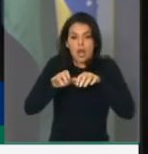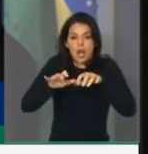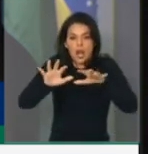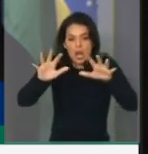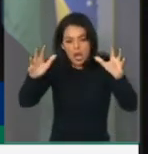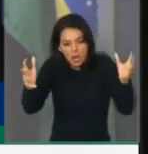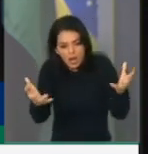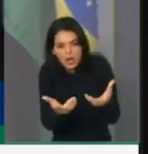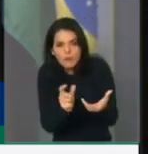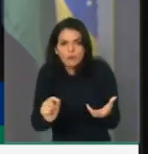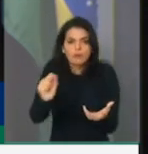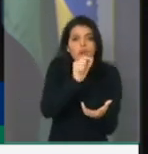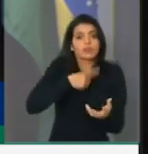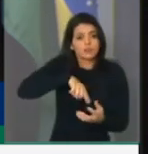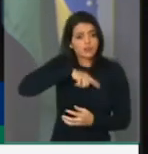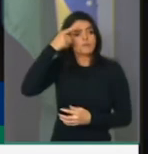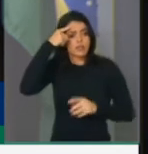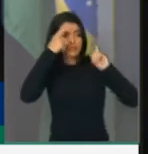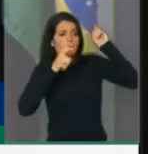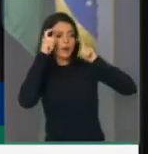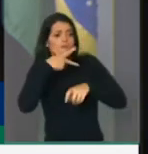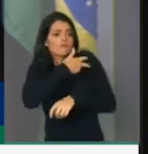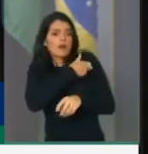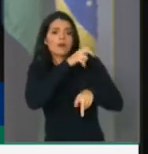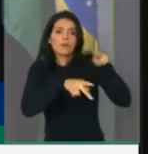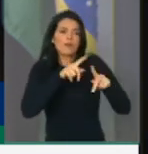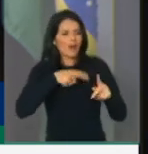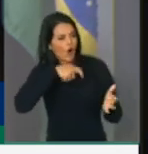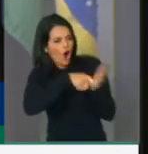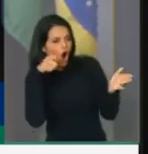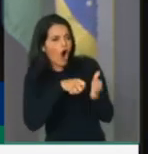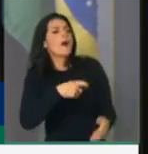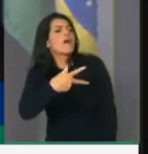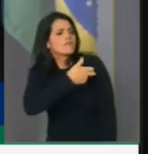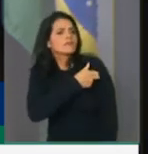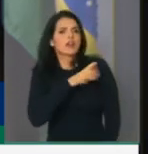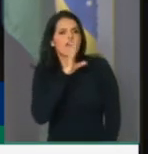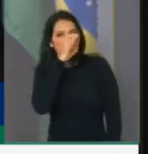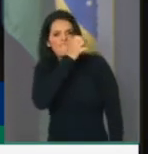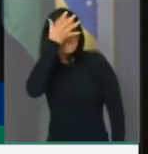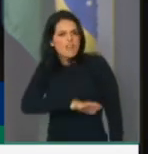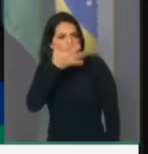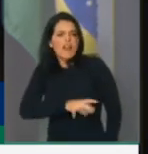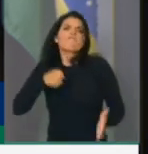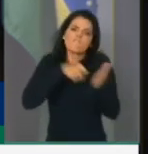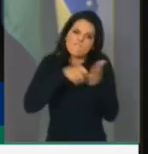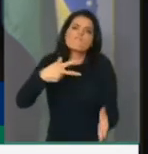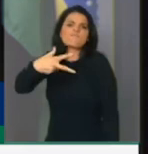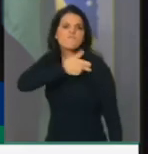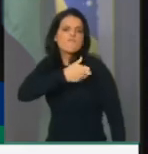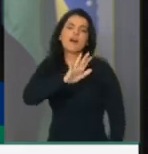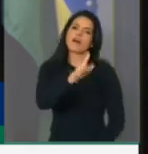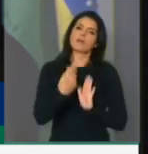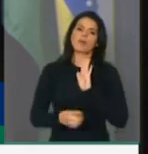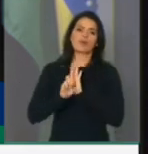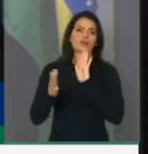sim preocupados e vai ser a população mais não se pode obrigar o cidadão que não quero se vacinar Como está sendo feita através de um